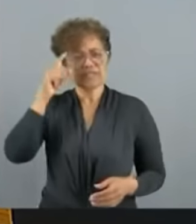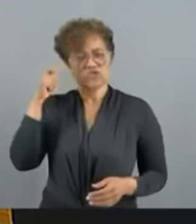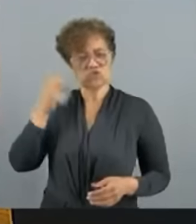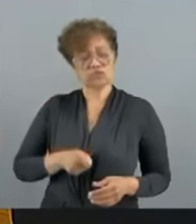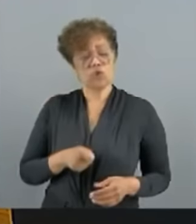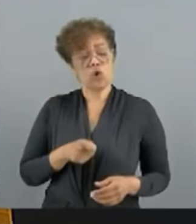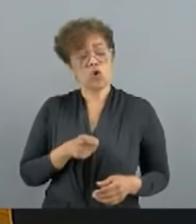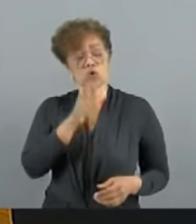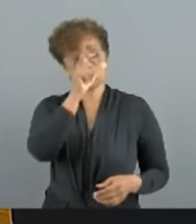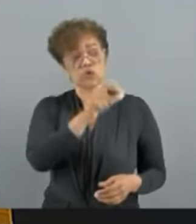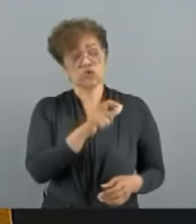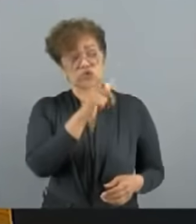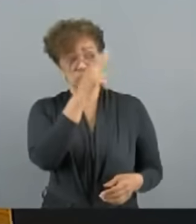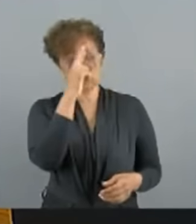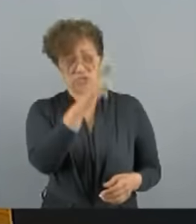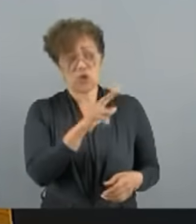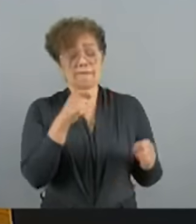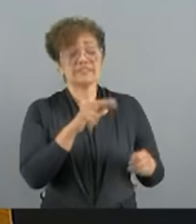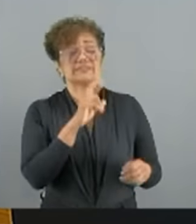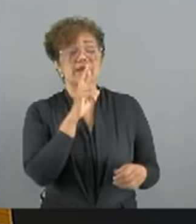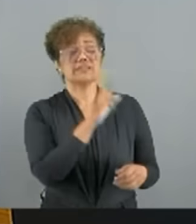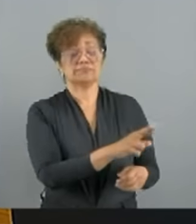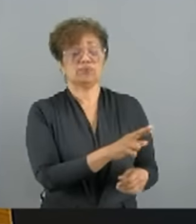E no governo que ele fazia parte,